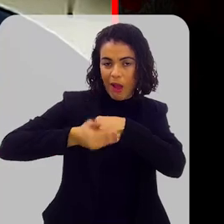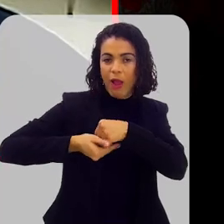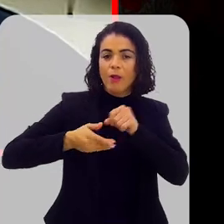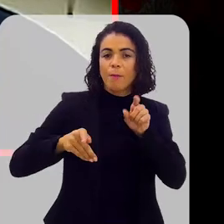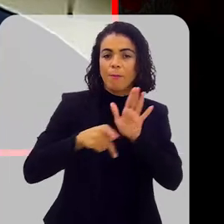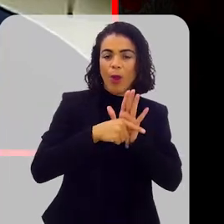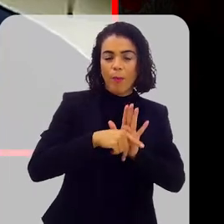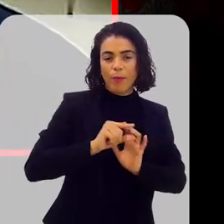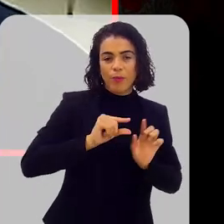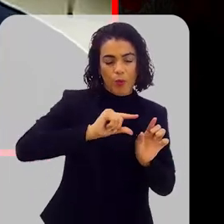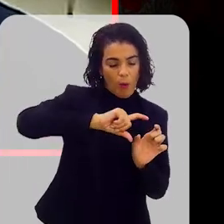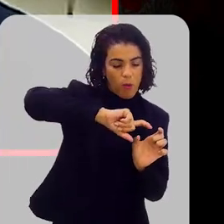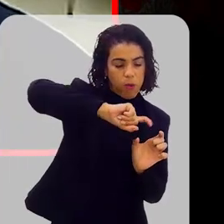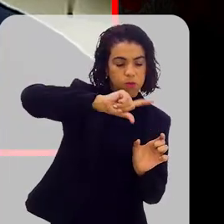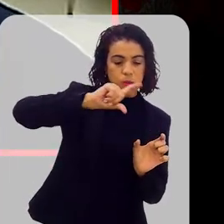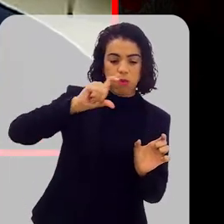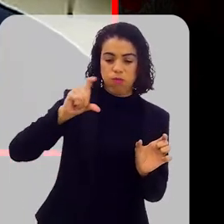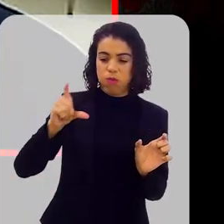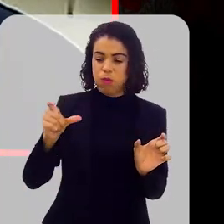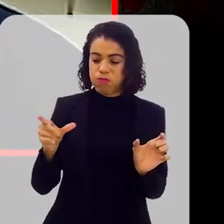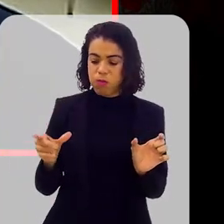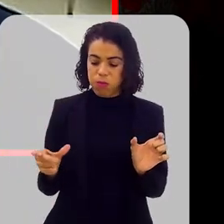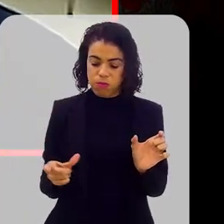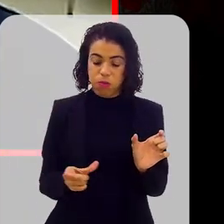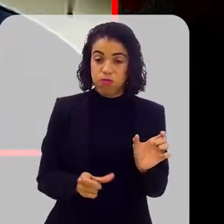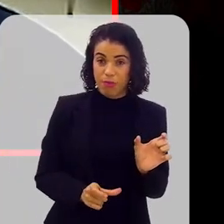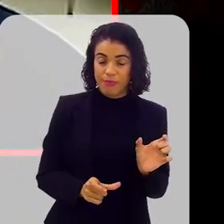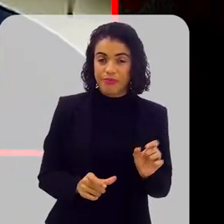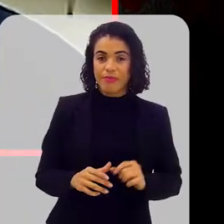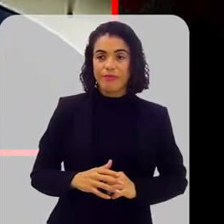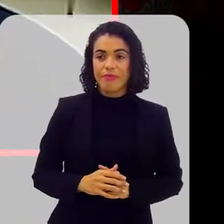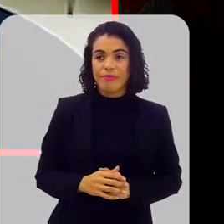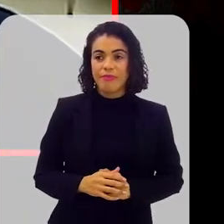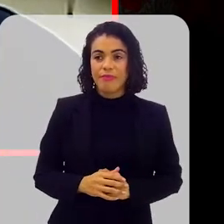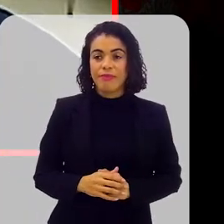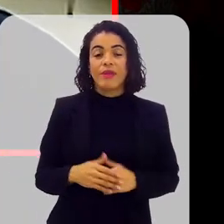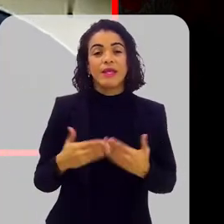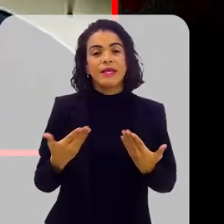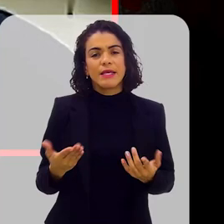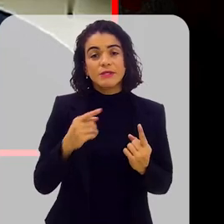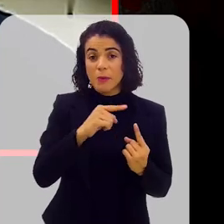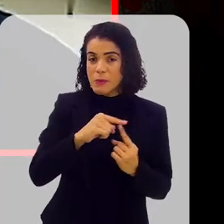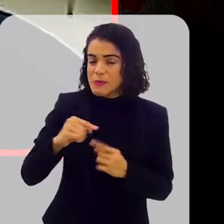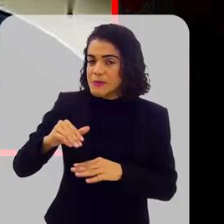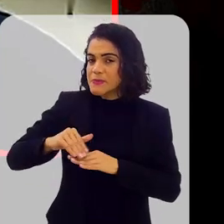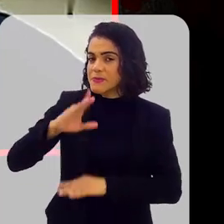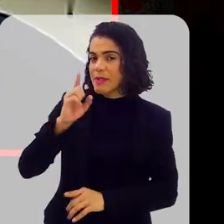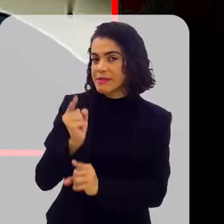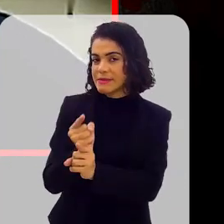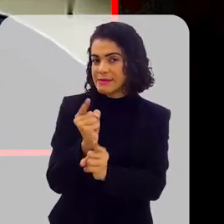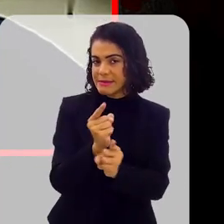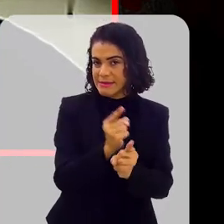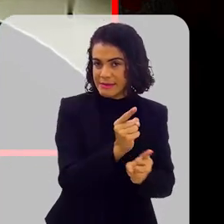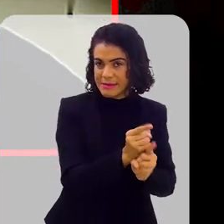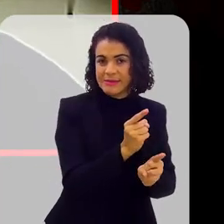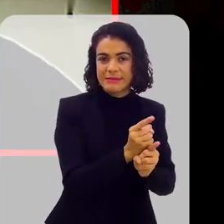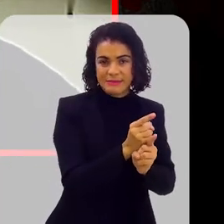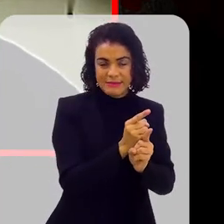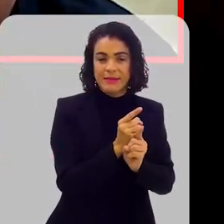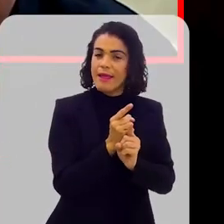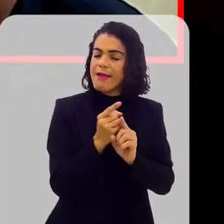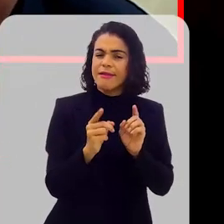do intestino, que é formada por um tecido que tem muitas glândulas ali, né? Esse é o tipo mais